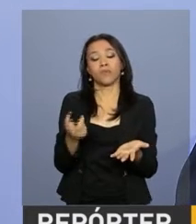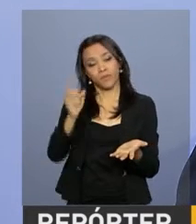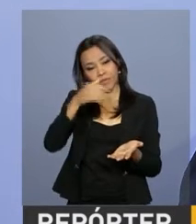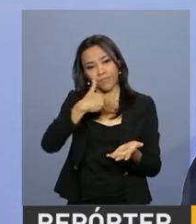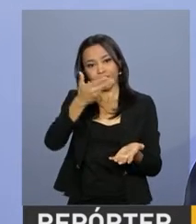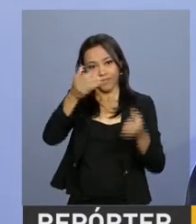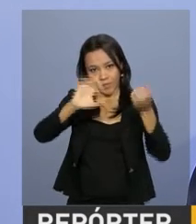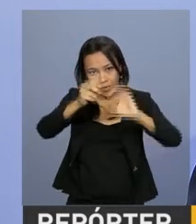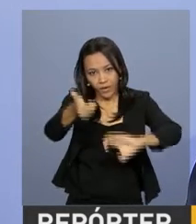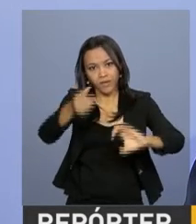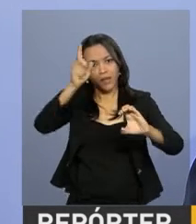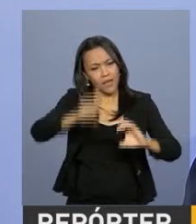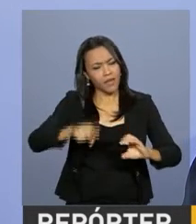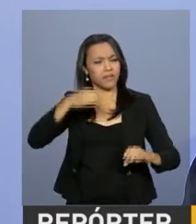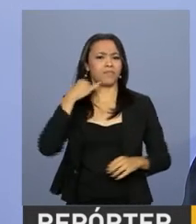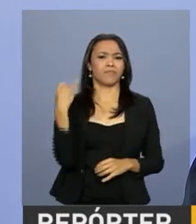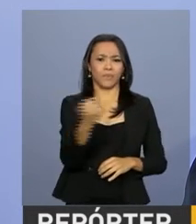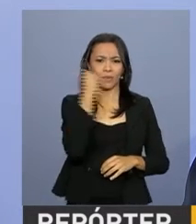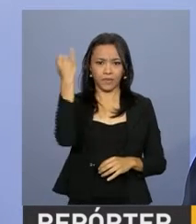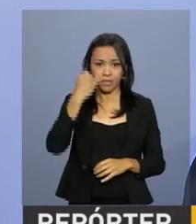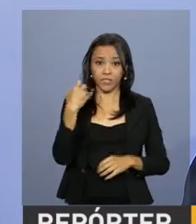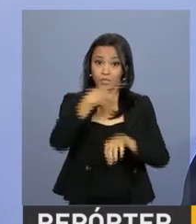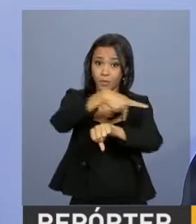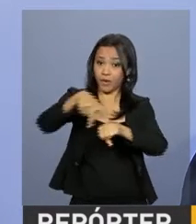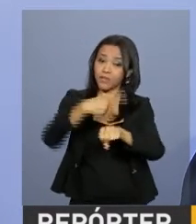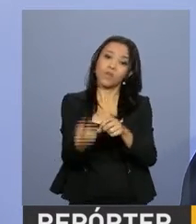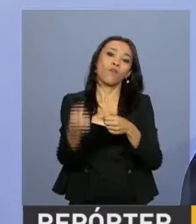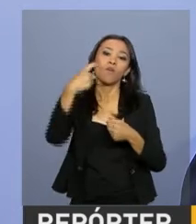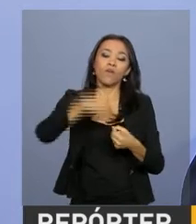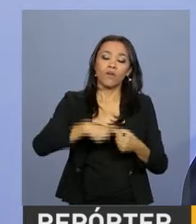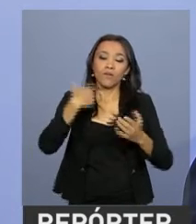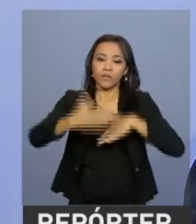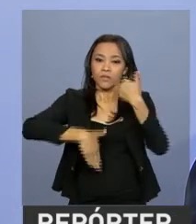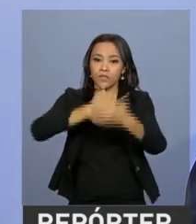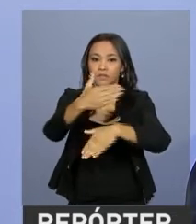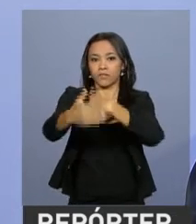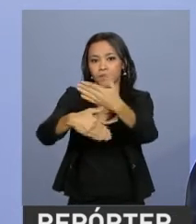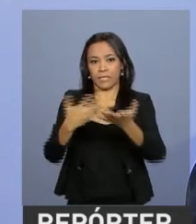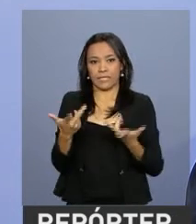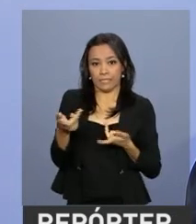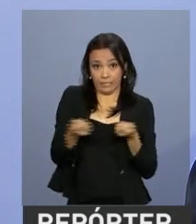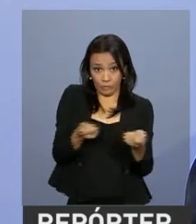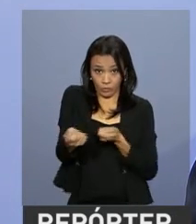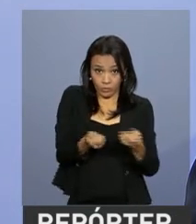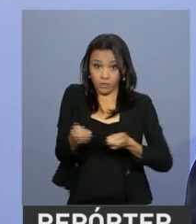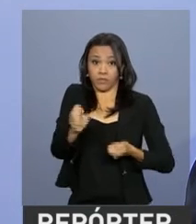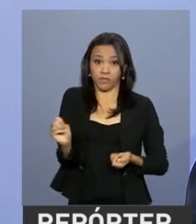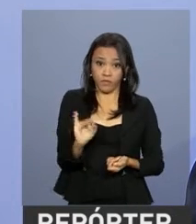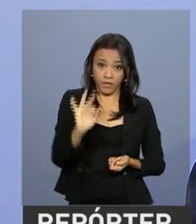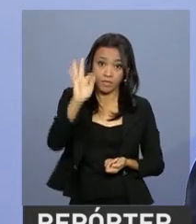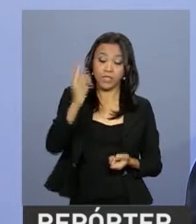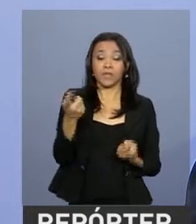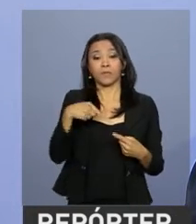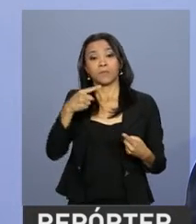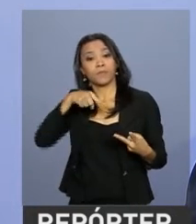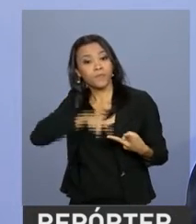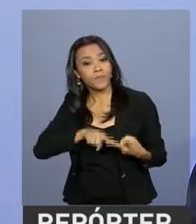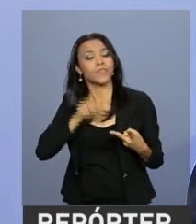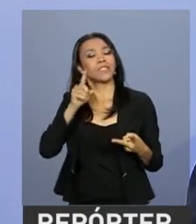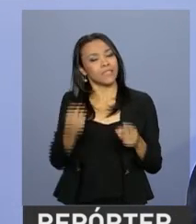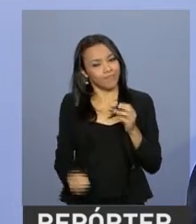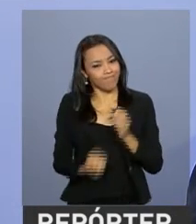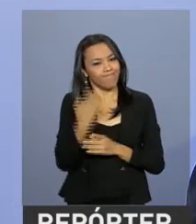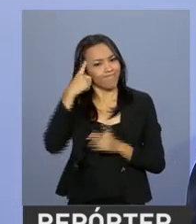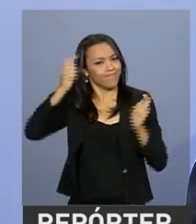será fundamental para que o Brasil retome o crescimento com inflação controlada e com a capacidade de implementar